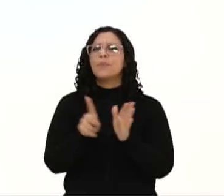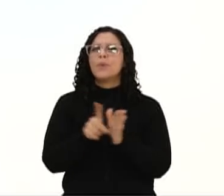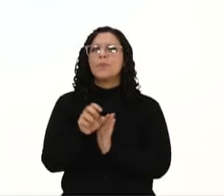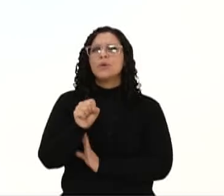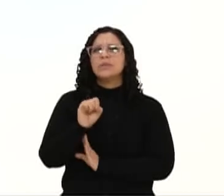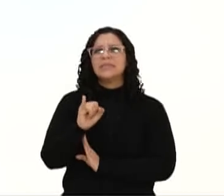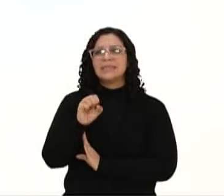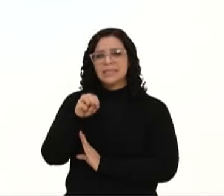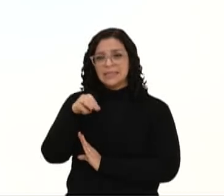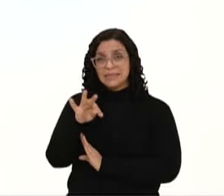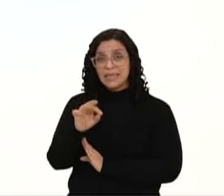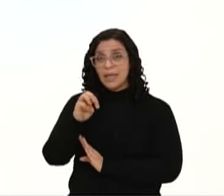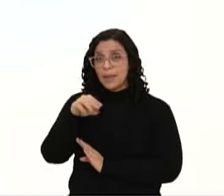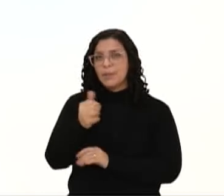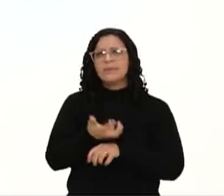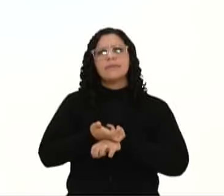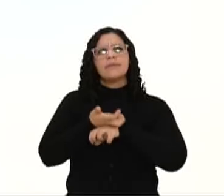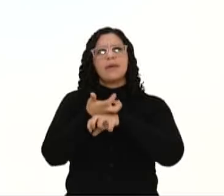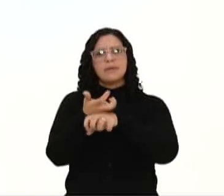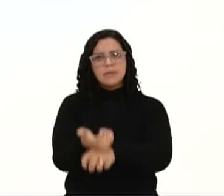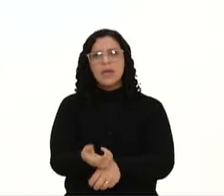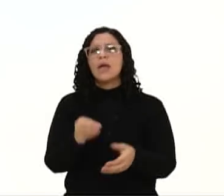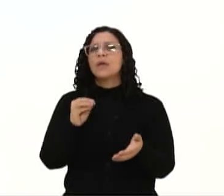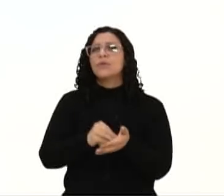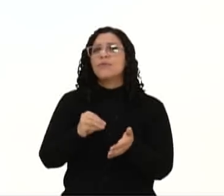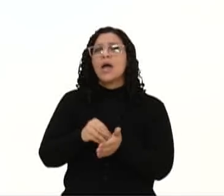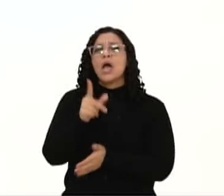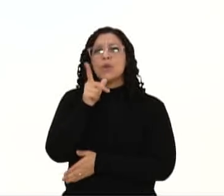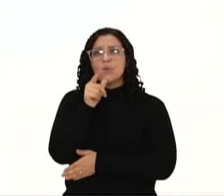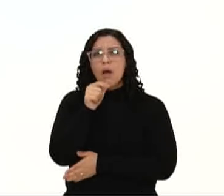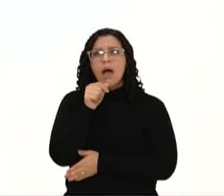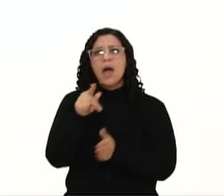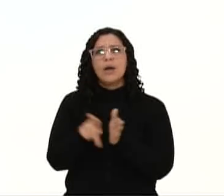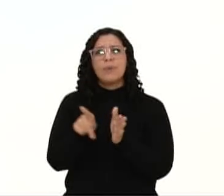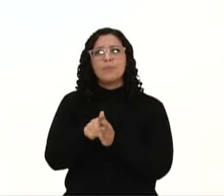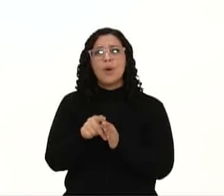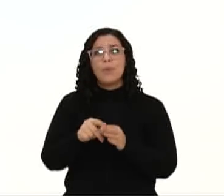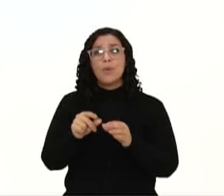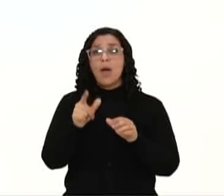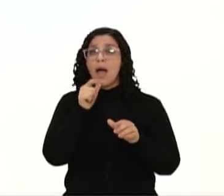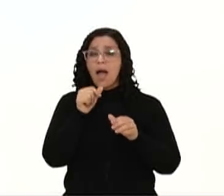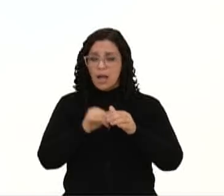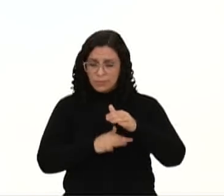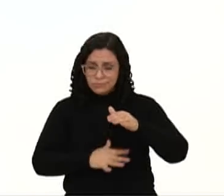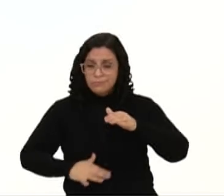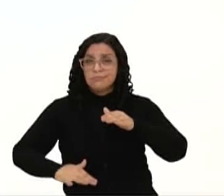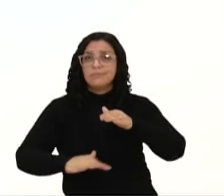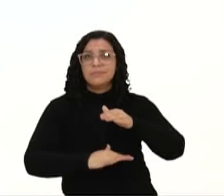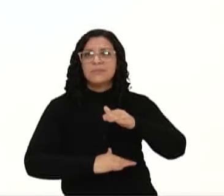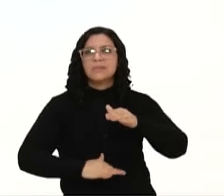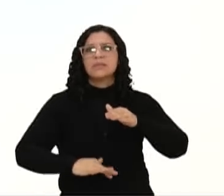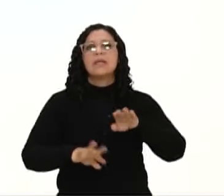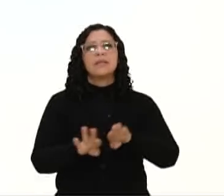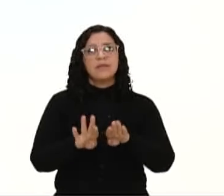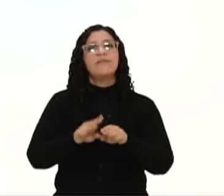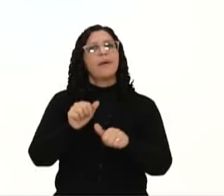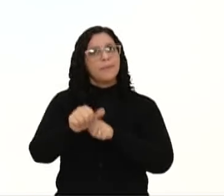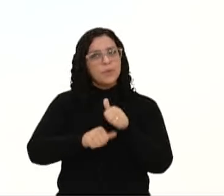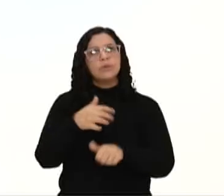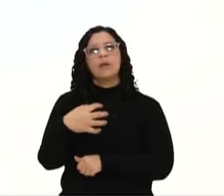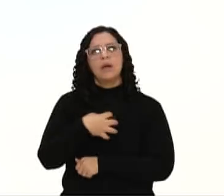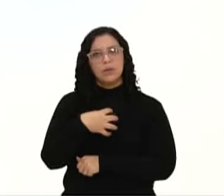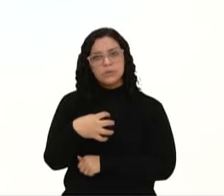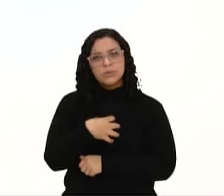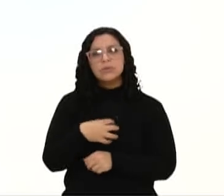ecossistemas, desertificação, circulação das águas superficiais e subterrâneas mudam ali em função das queimadas,